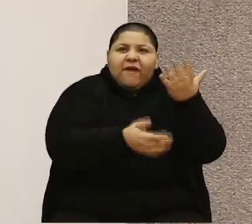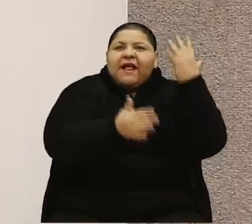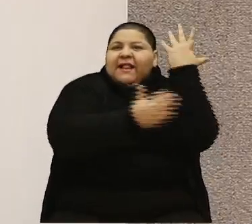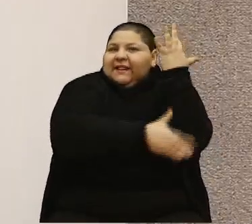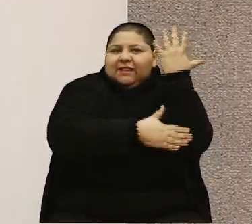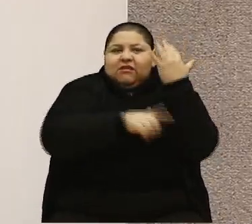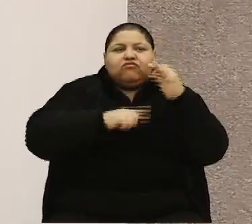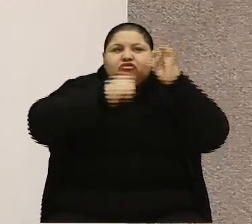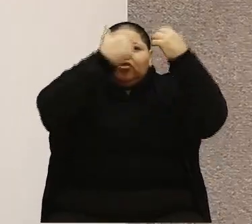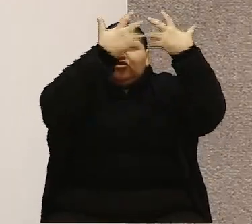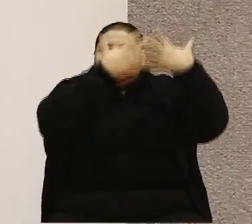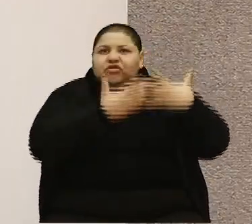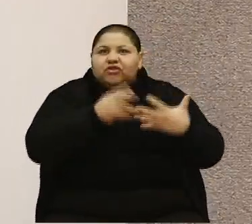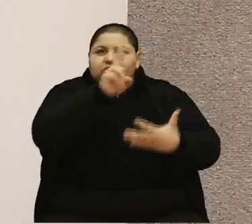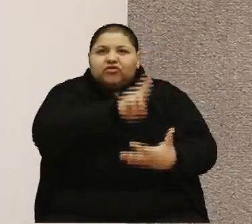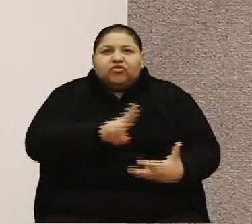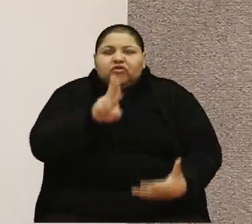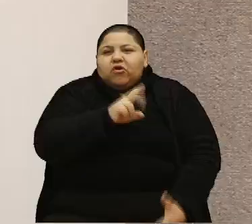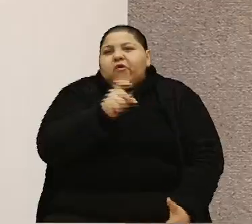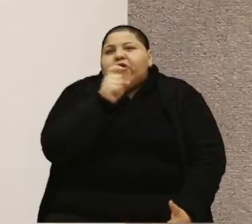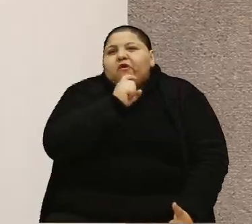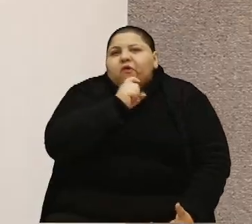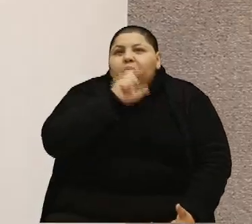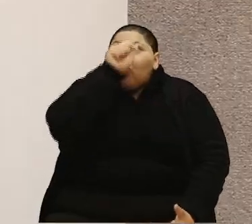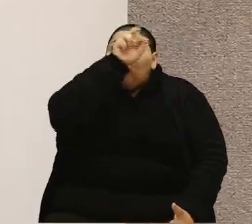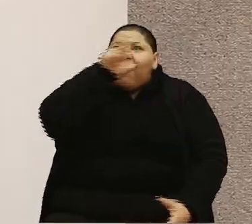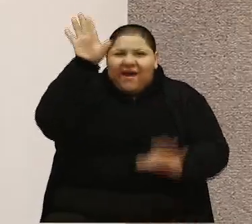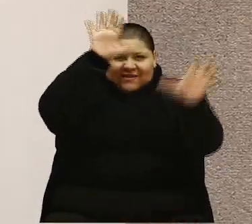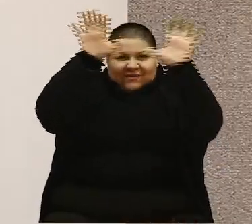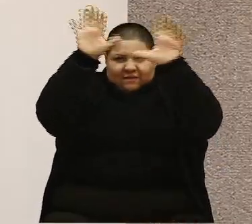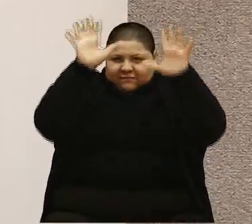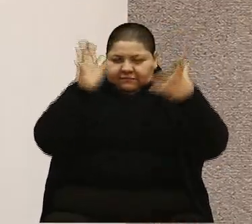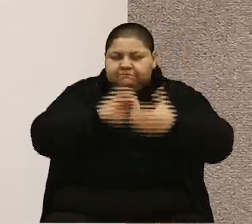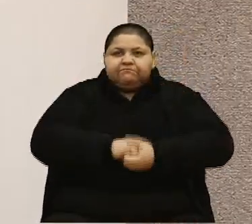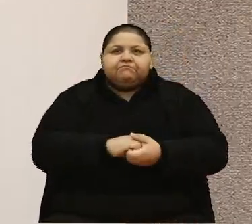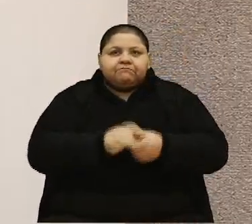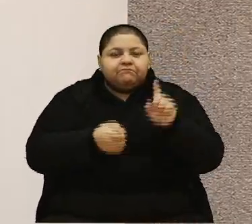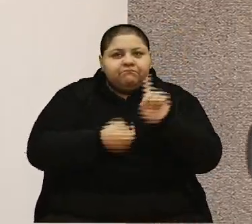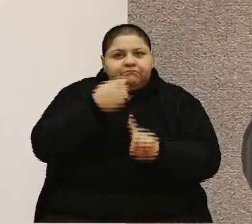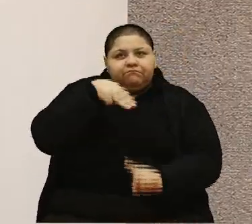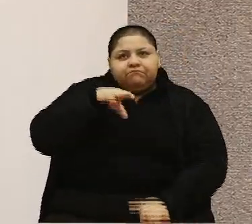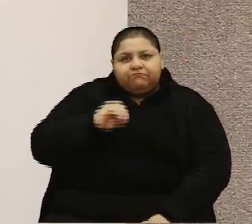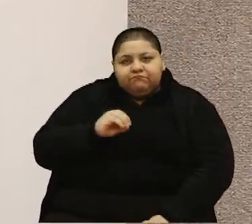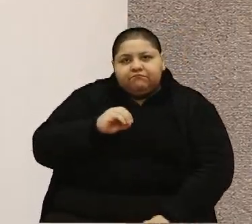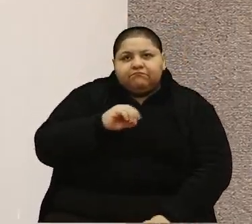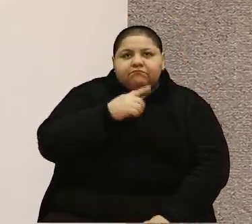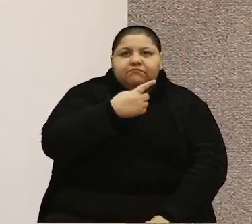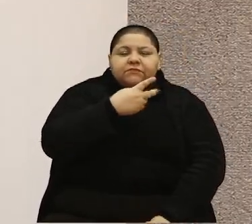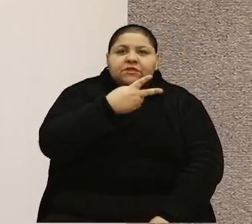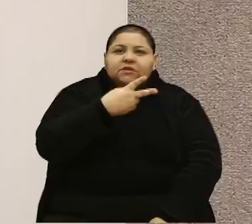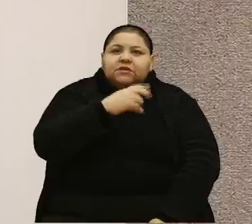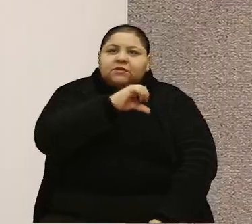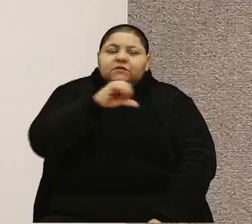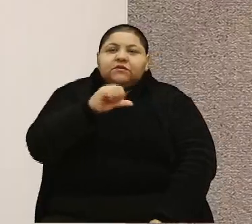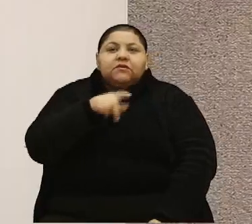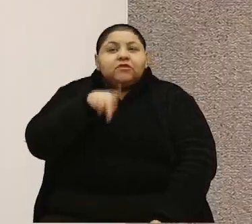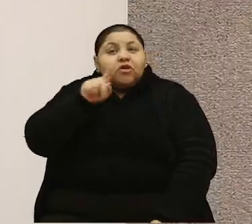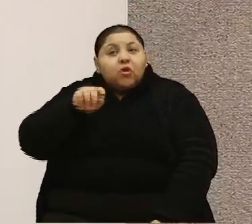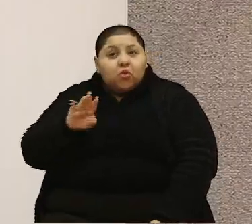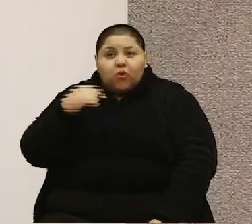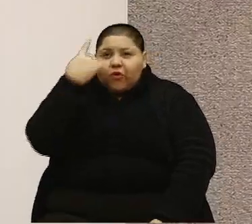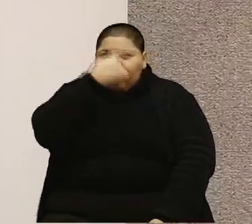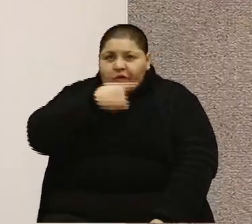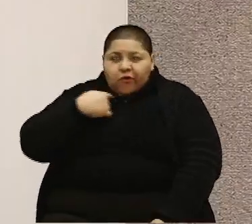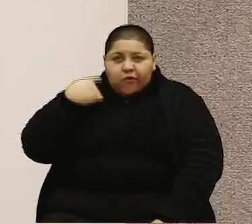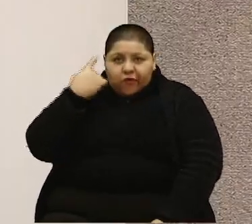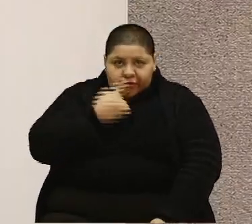a justificativa de estar usando aquecedor ou ar-condicionado, etc. No mês de maio foi gasto 199 kWh. Isso deu um